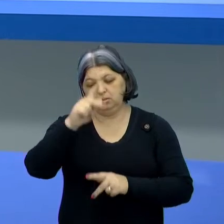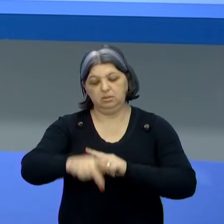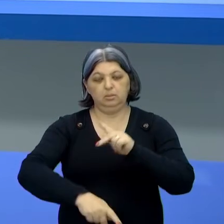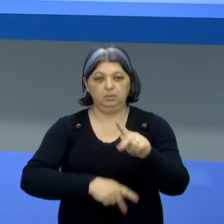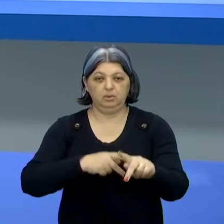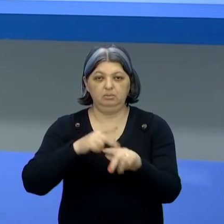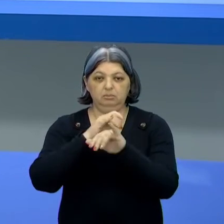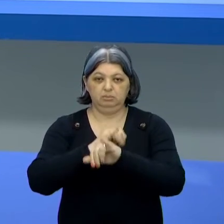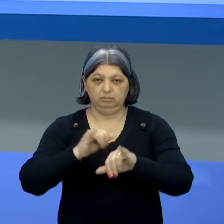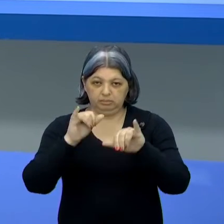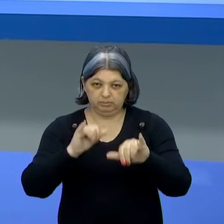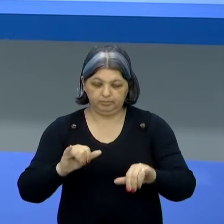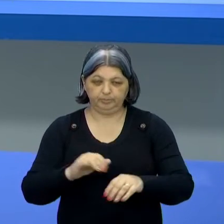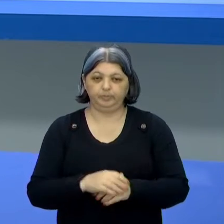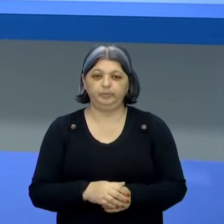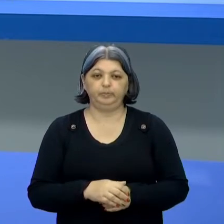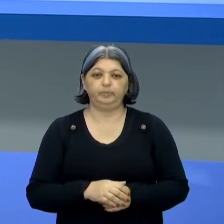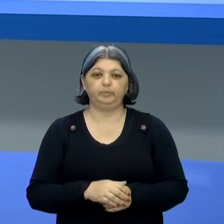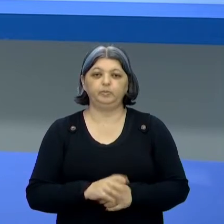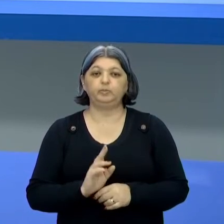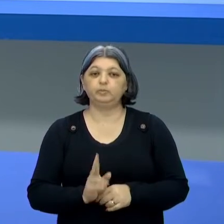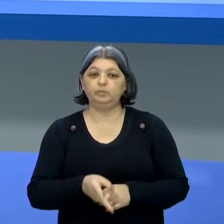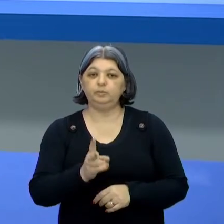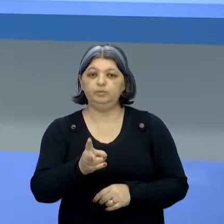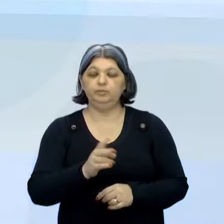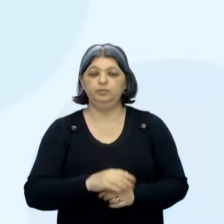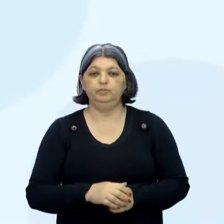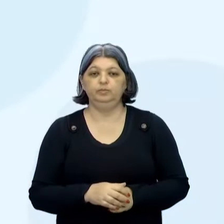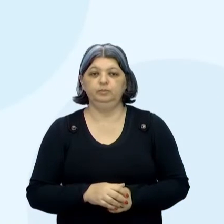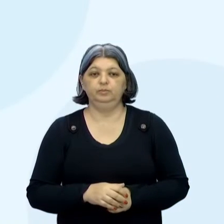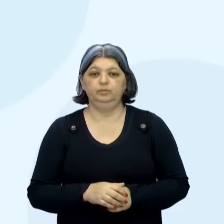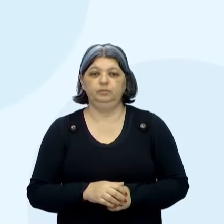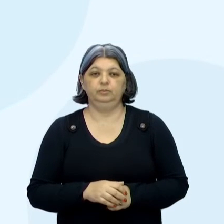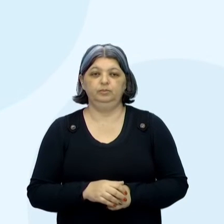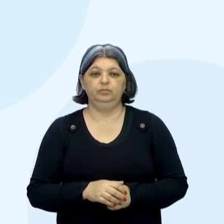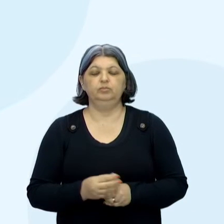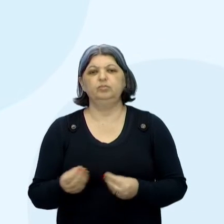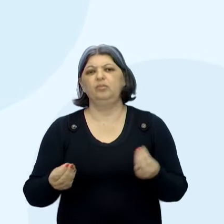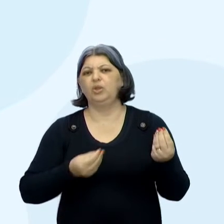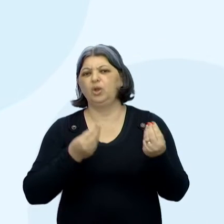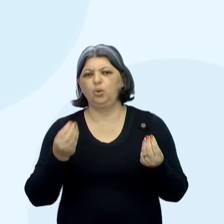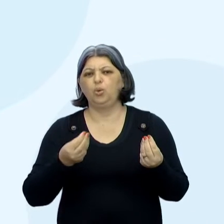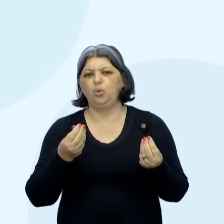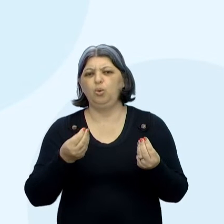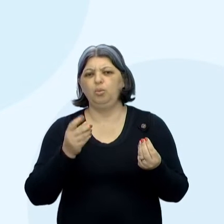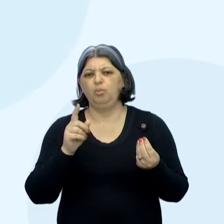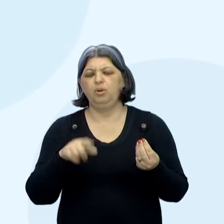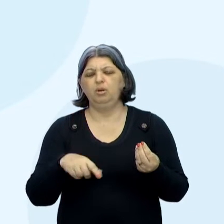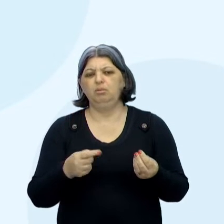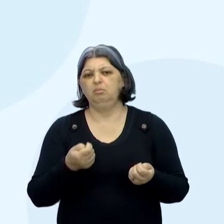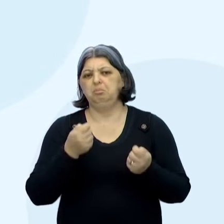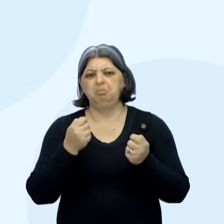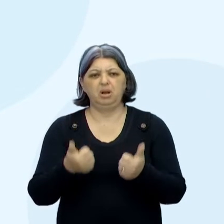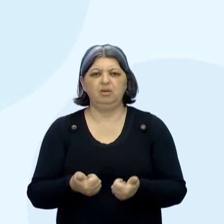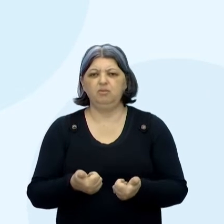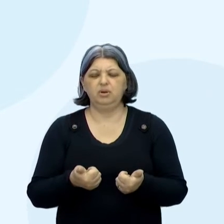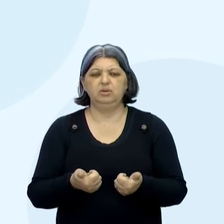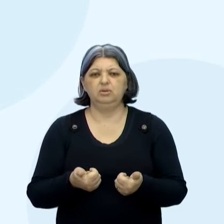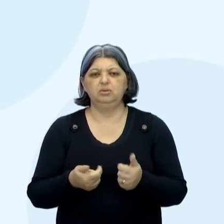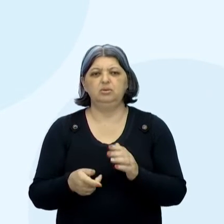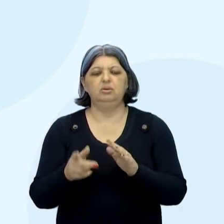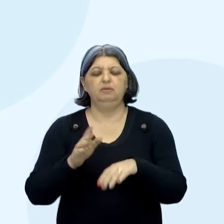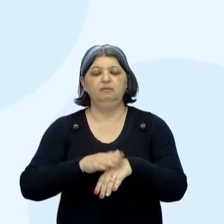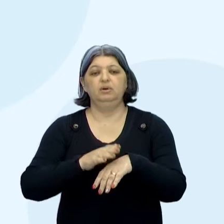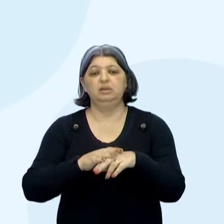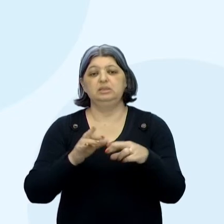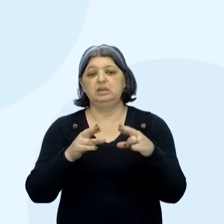povos, né? Seguindo aí, vai aparecer na tela para vocês, qual é a vantagem de reciclar, né?